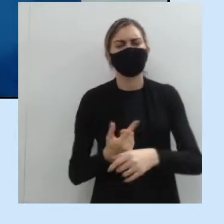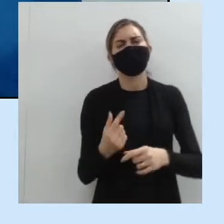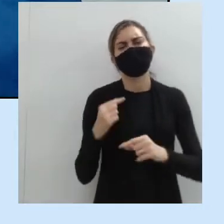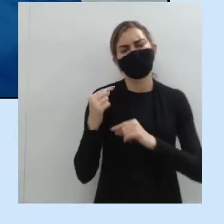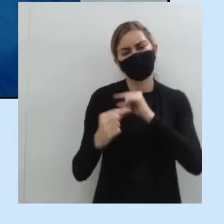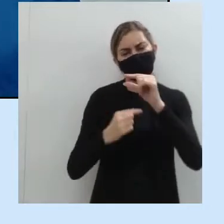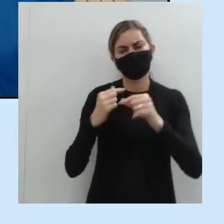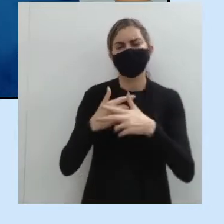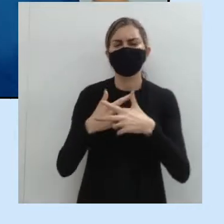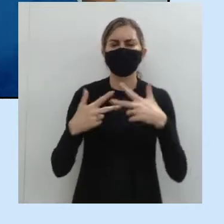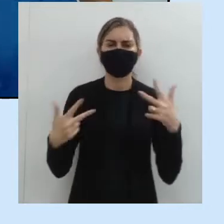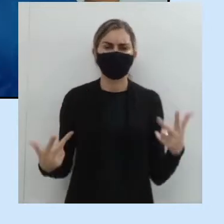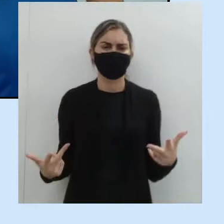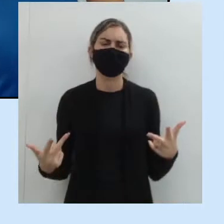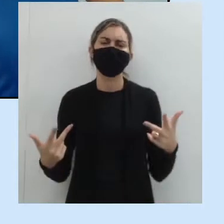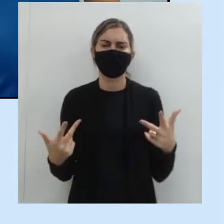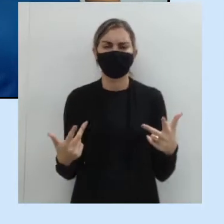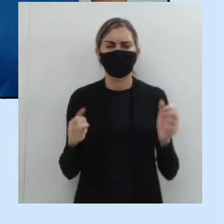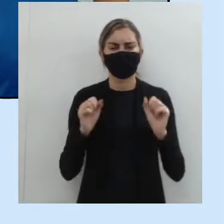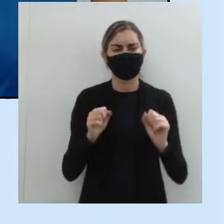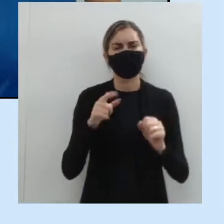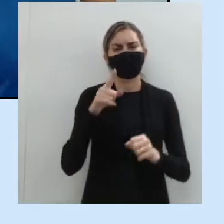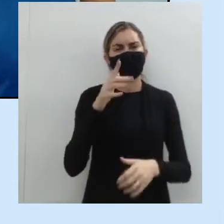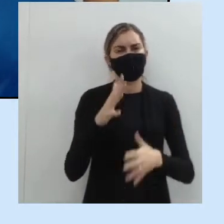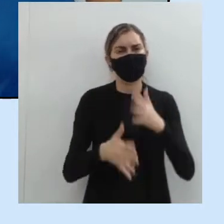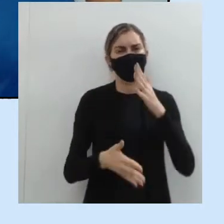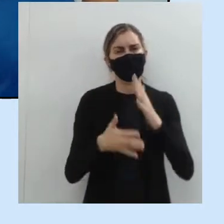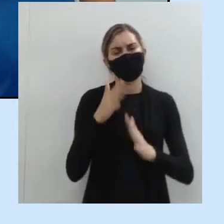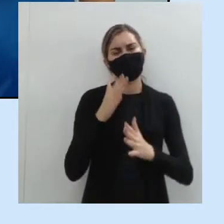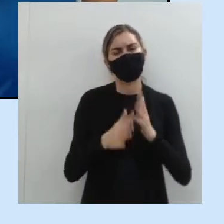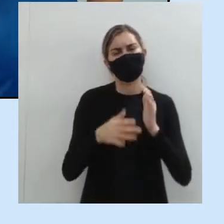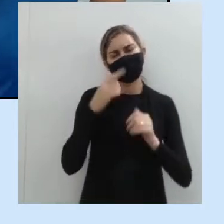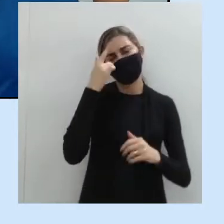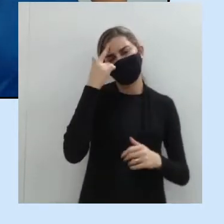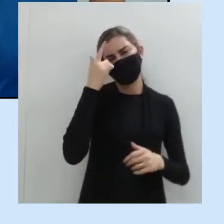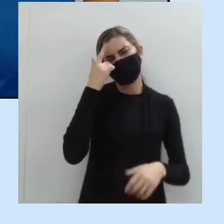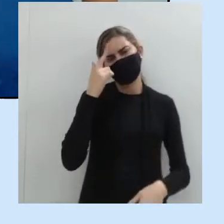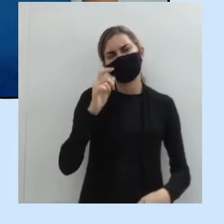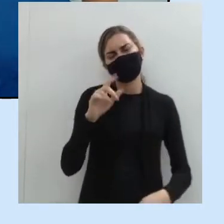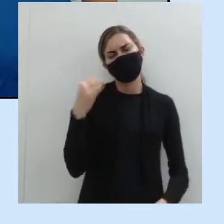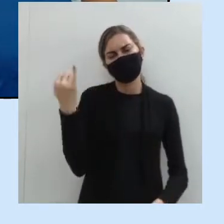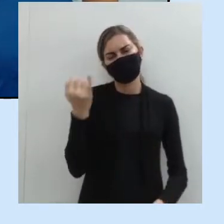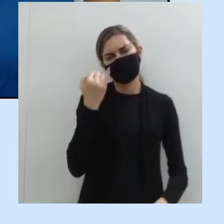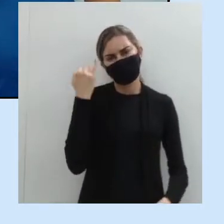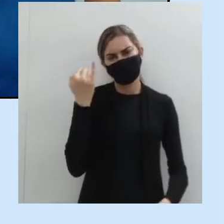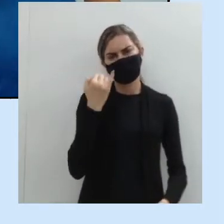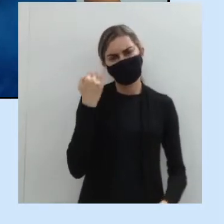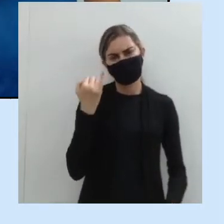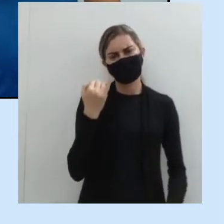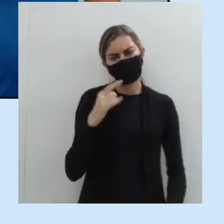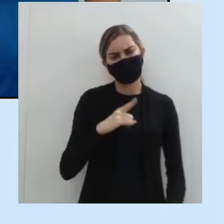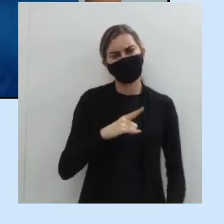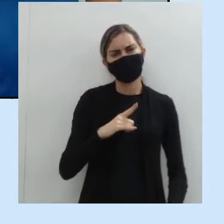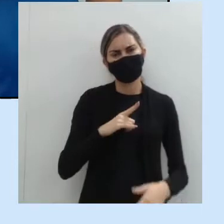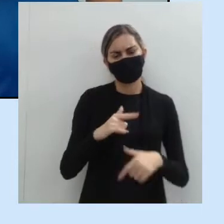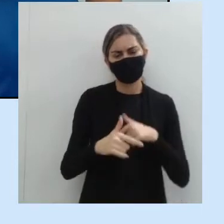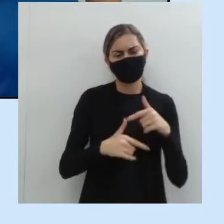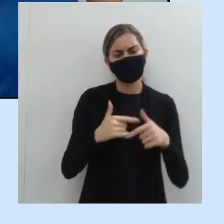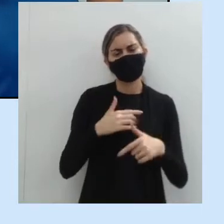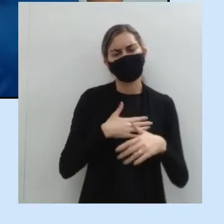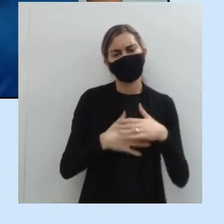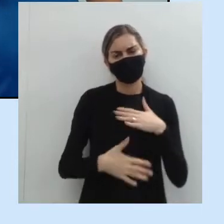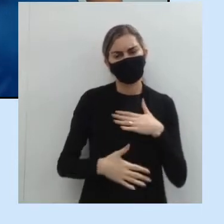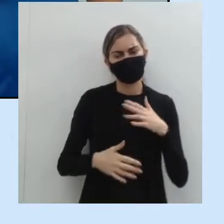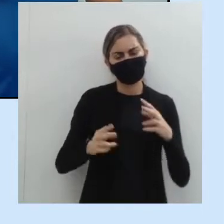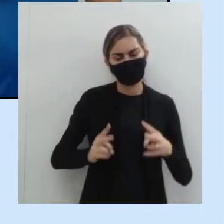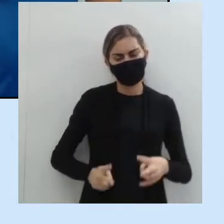pouquinho de uma coisa que possa aí estar lhe atrapalhando. Mas pensa aí que é muito importante ter uma atividade física